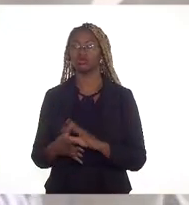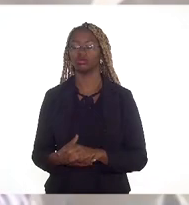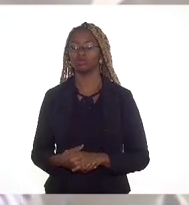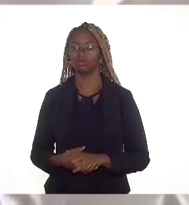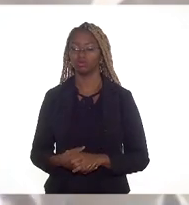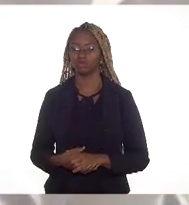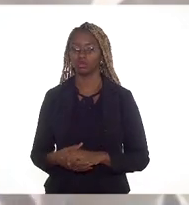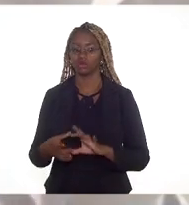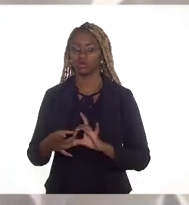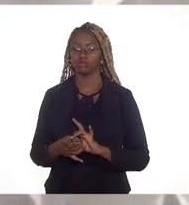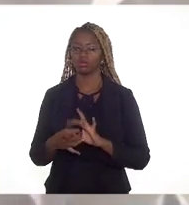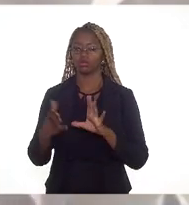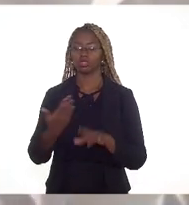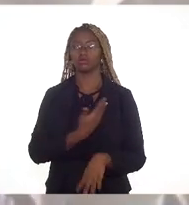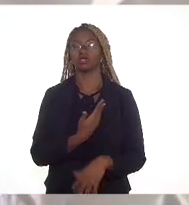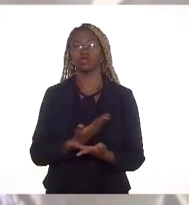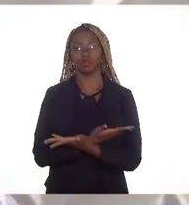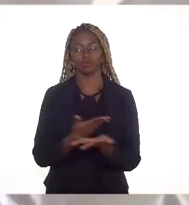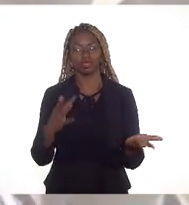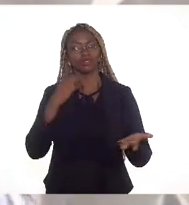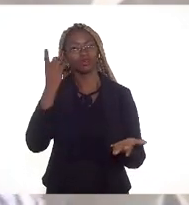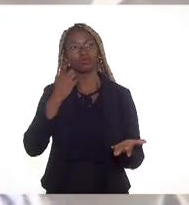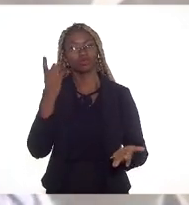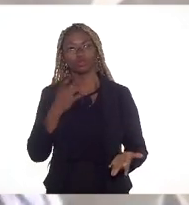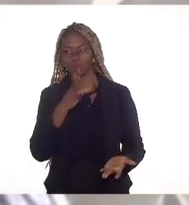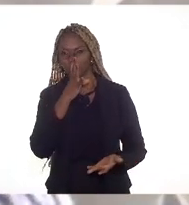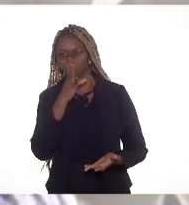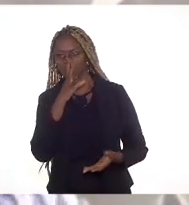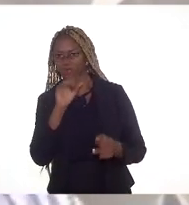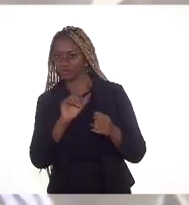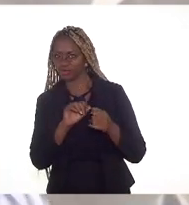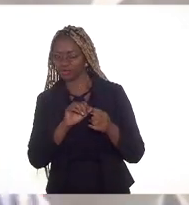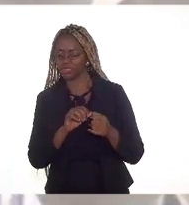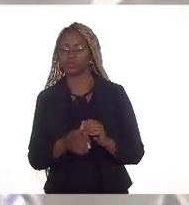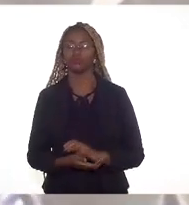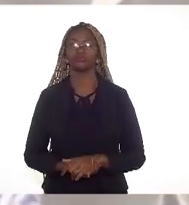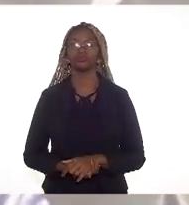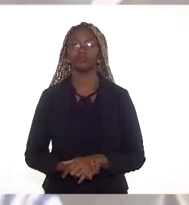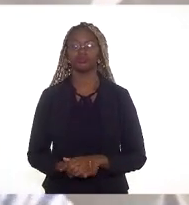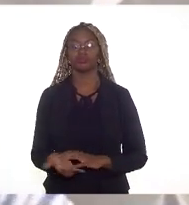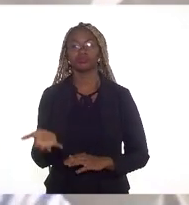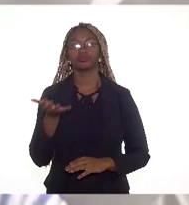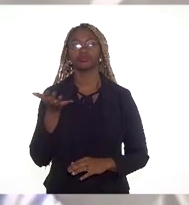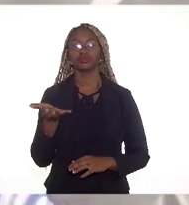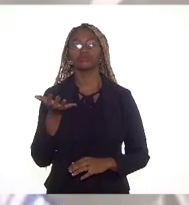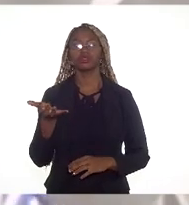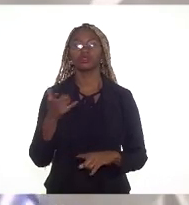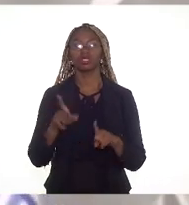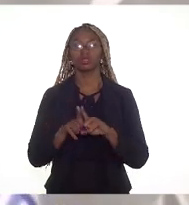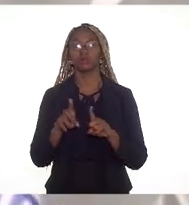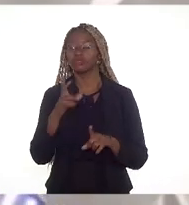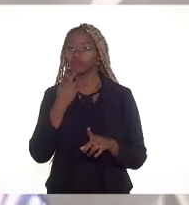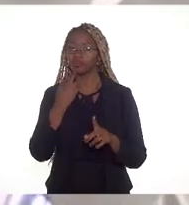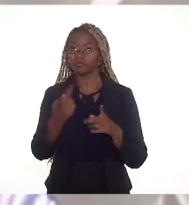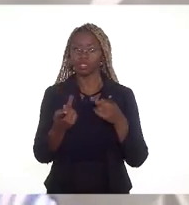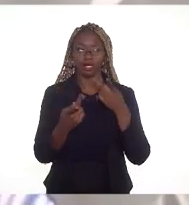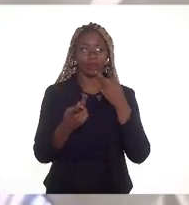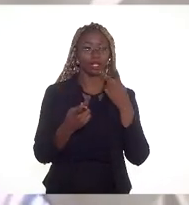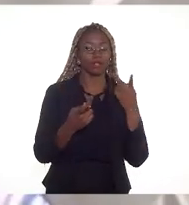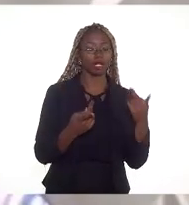os nossos companheiros deputados possam fazer suas observações, eu quero aqui dizer que,